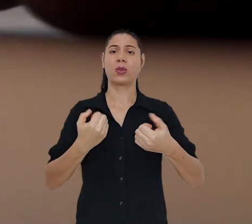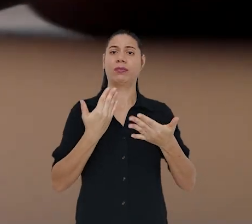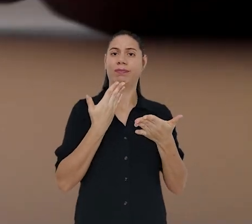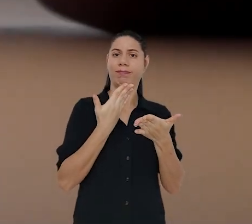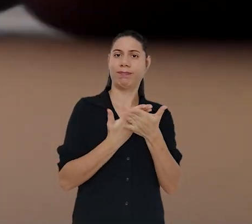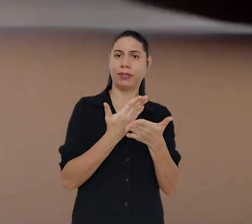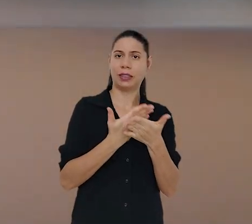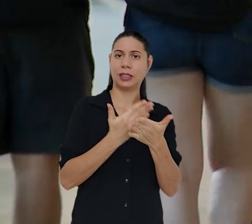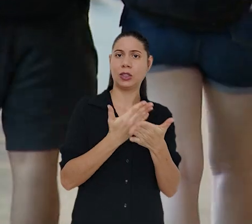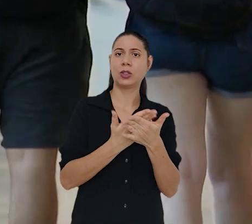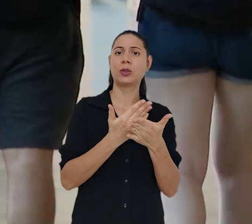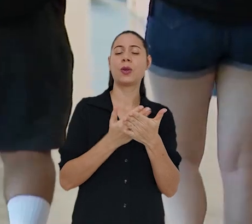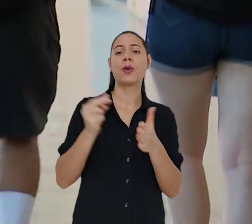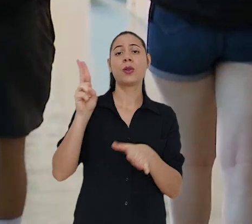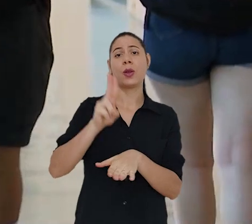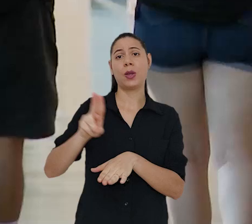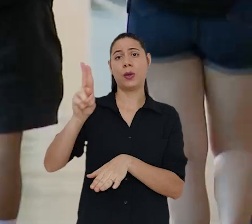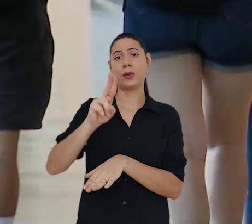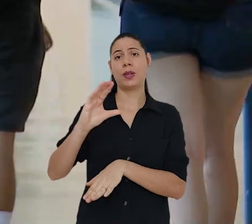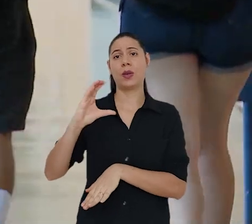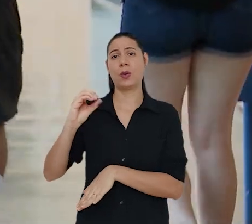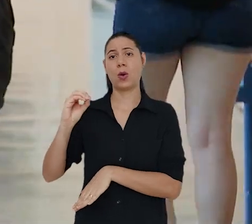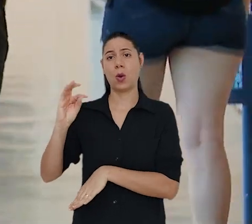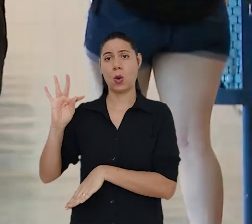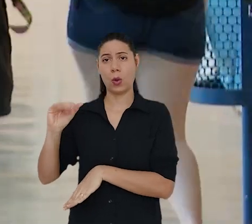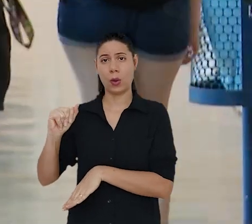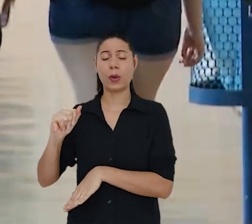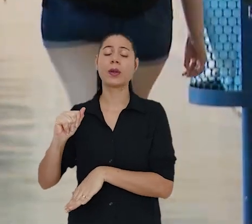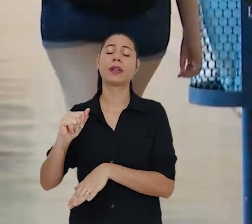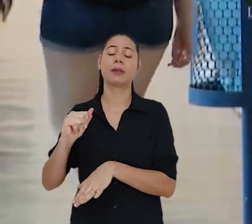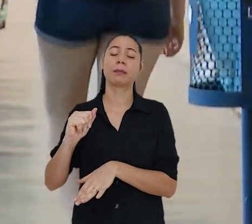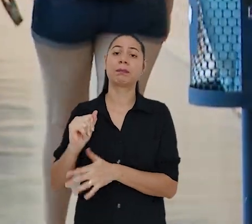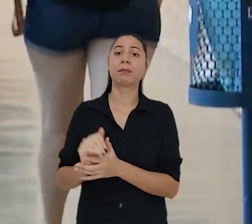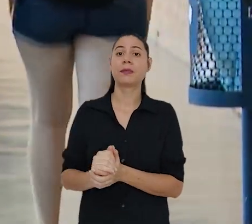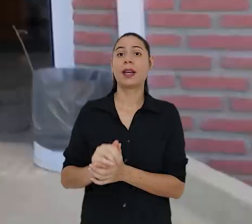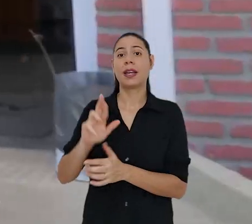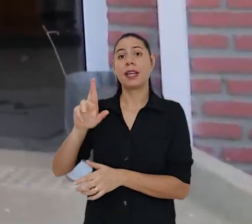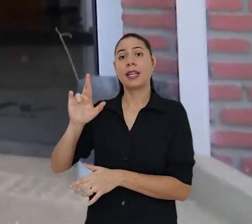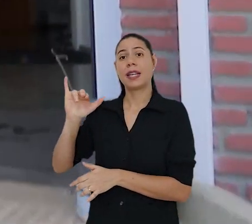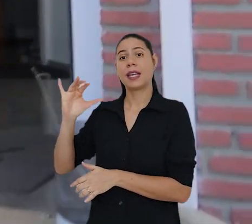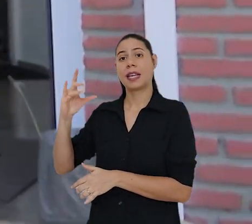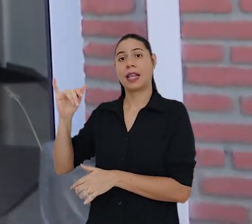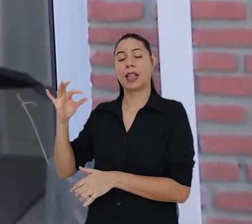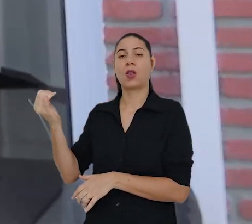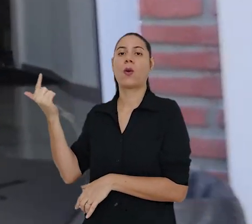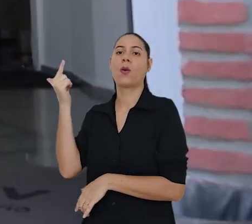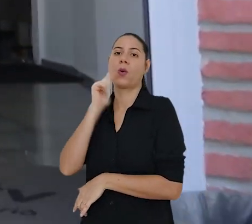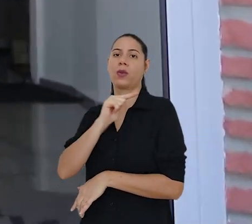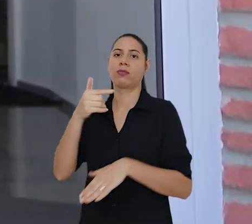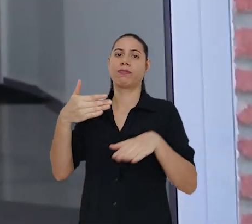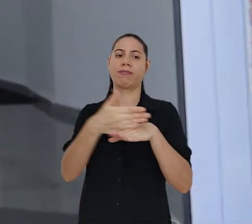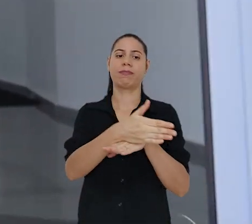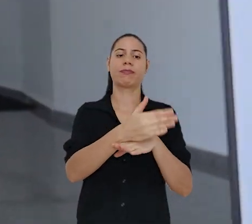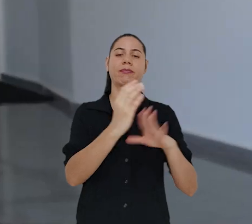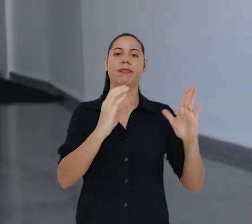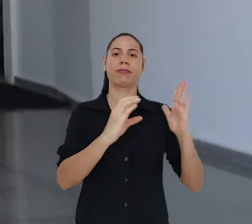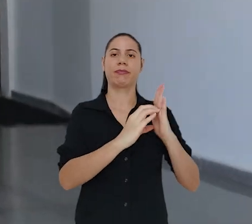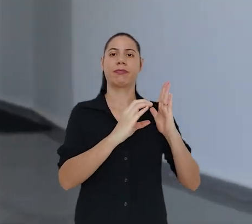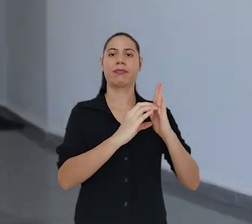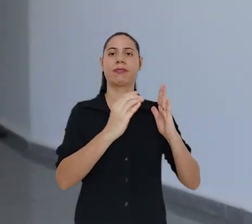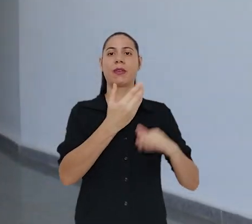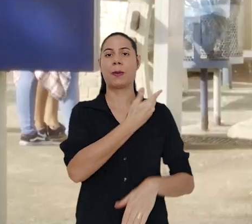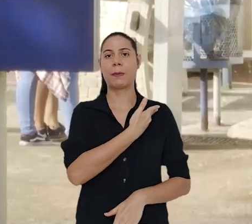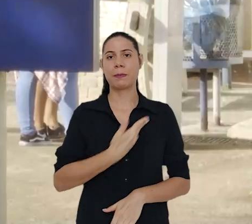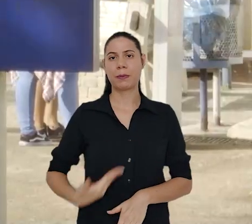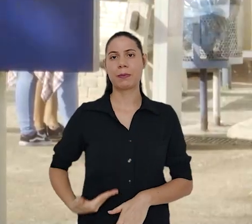Esforço, estudos e a aplicação da política de cotas para pessoas pardas e pretas, o Ricardo conseguiu se tornar servidor